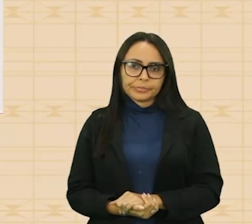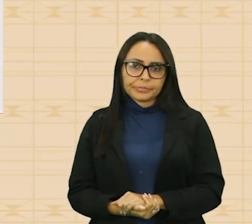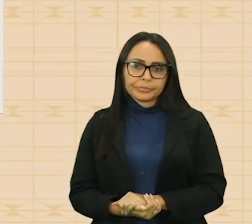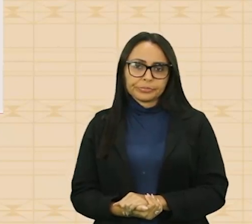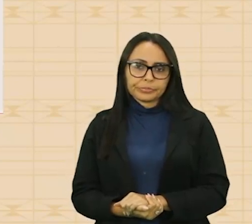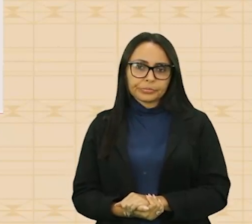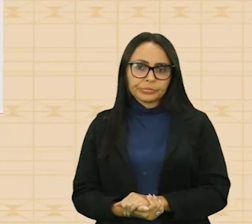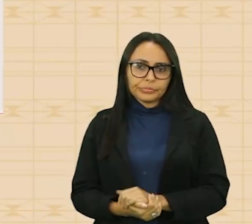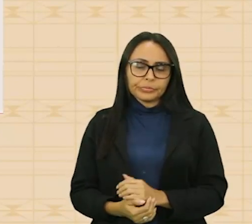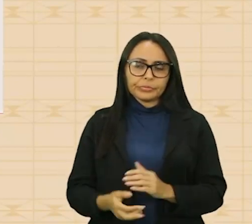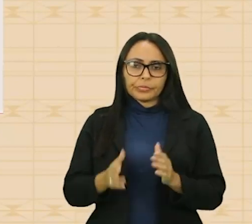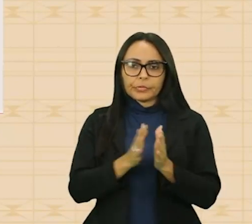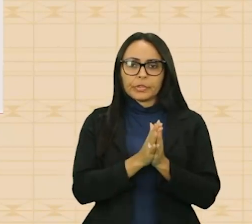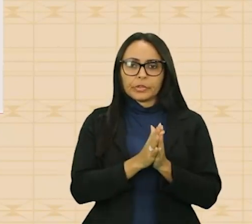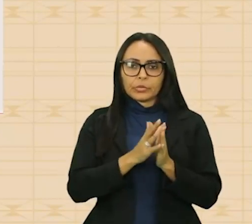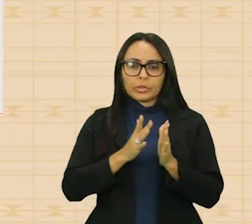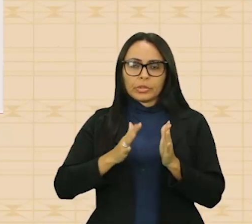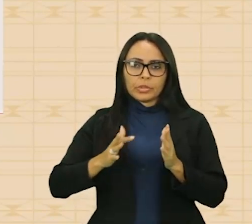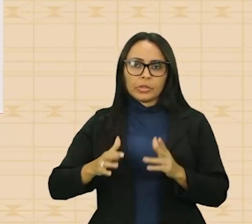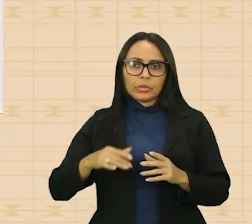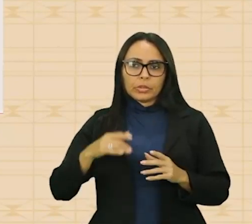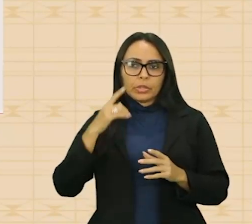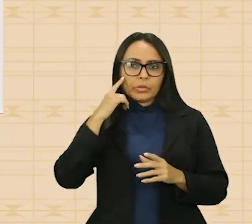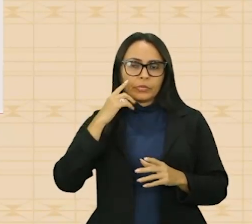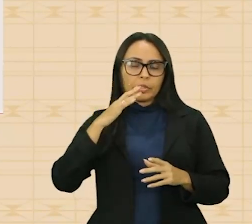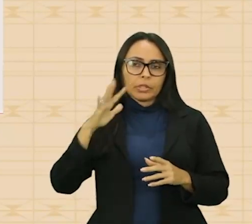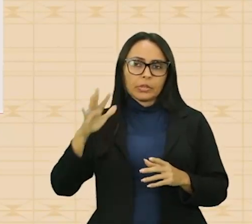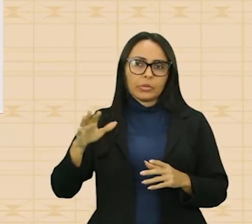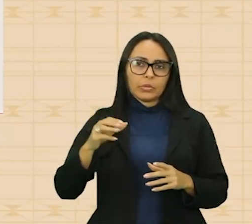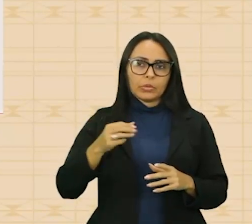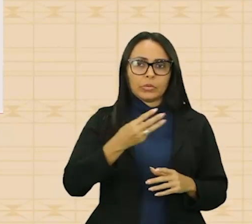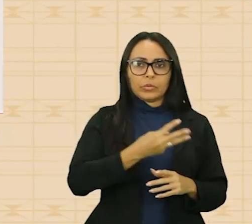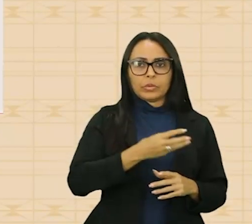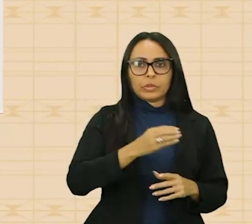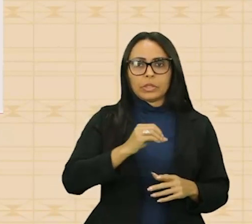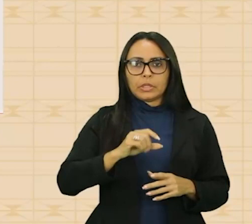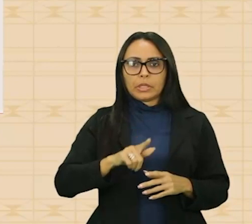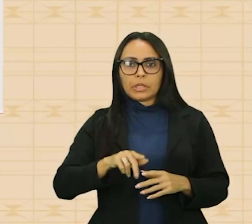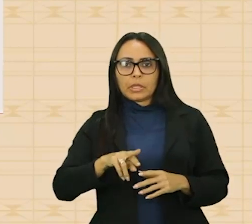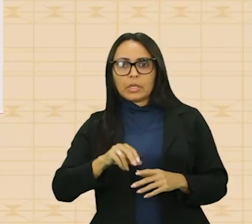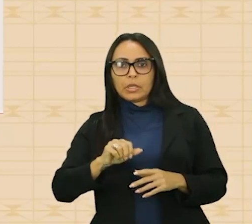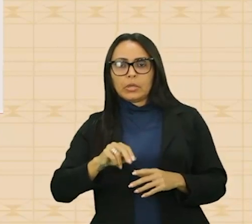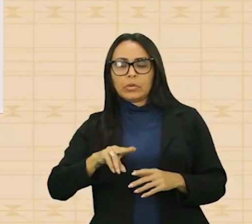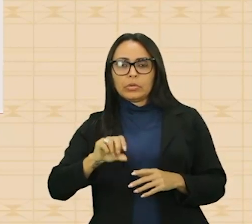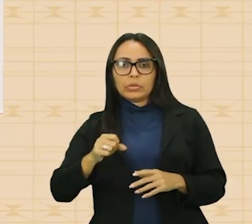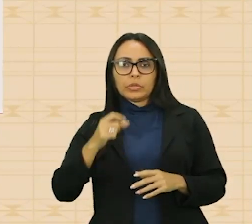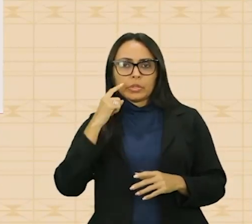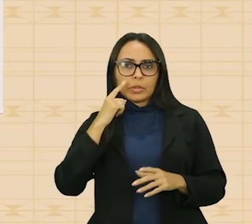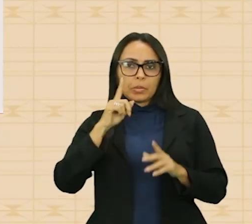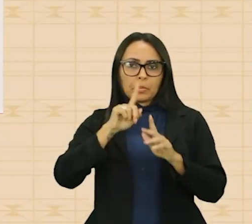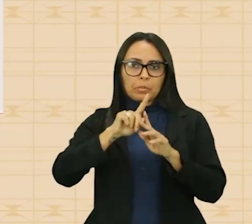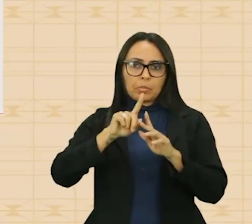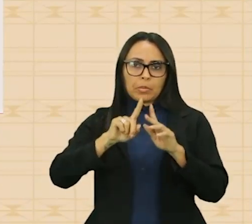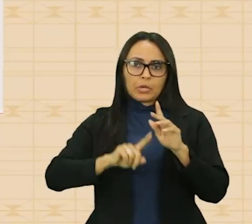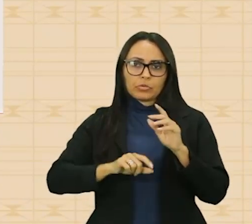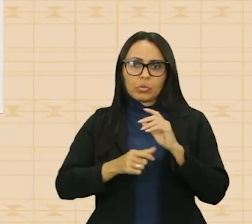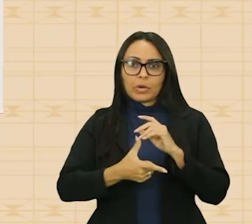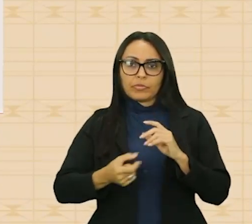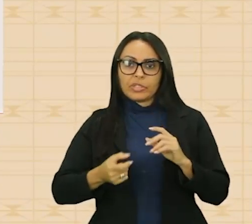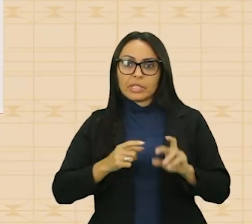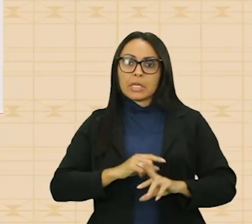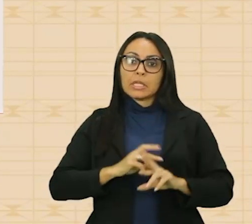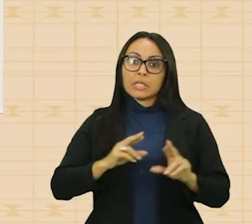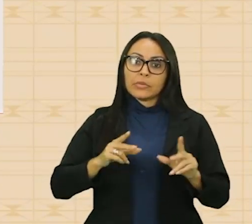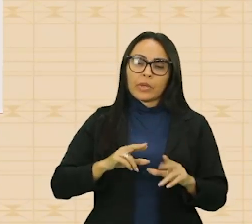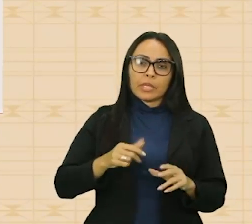se durante o dia a temperatura ficou na casa ali dos 30 graus e à noite baixou para 20, essa diferença